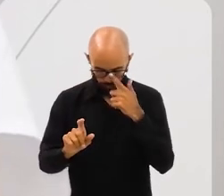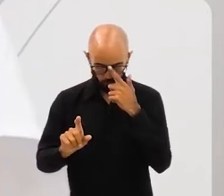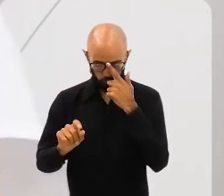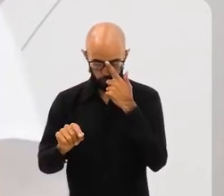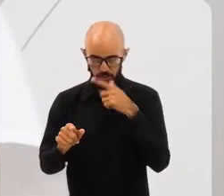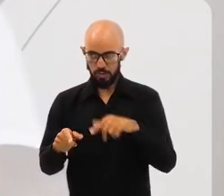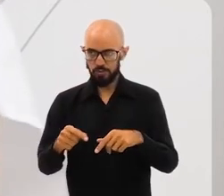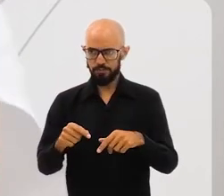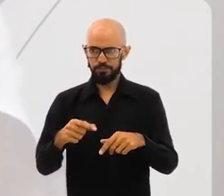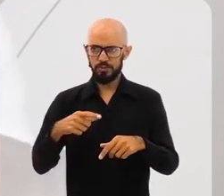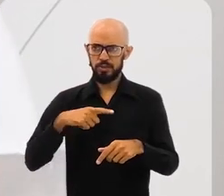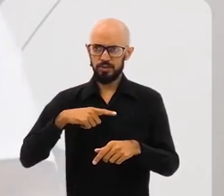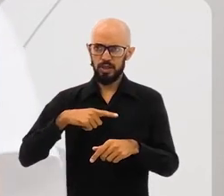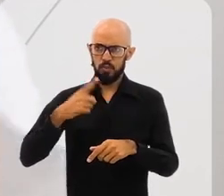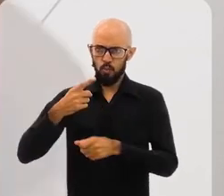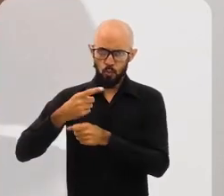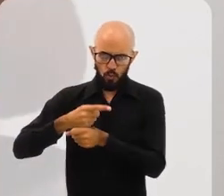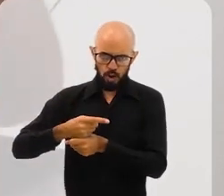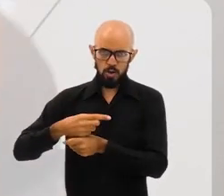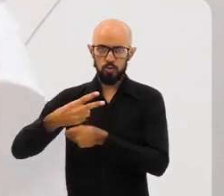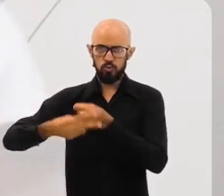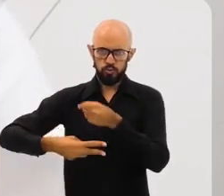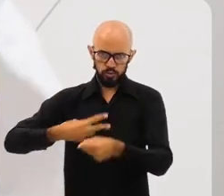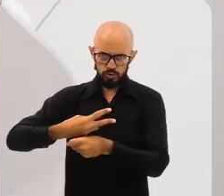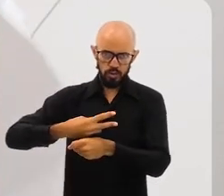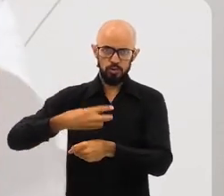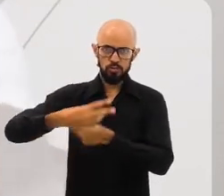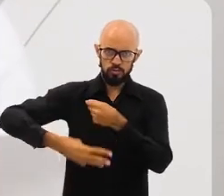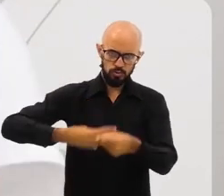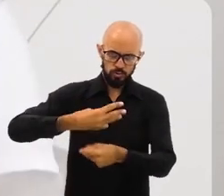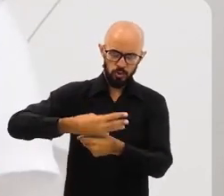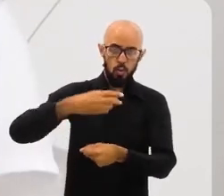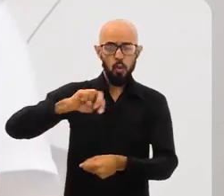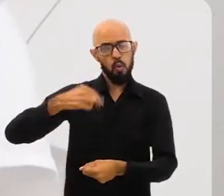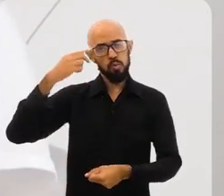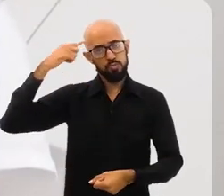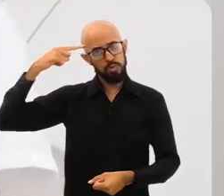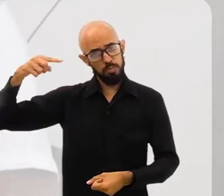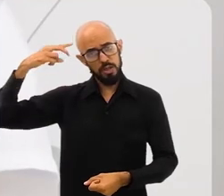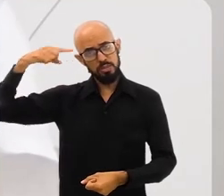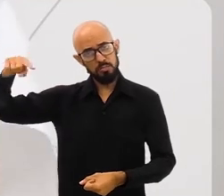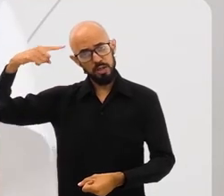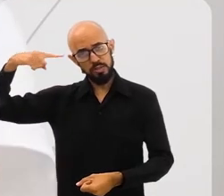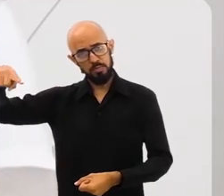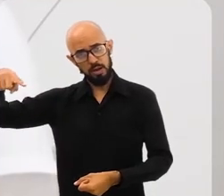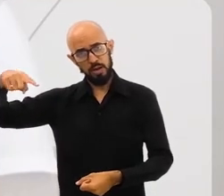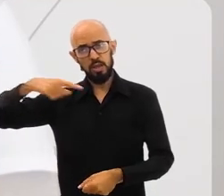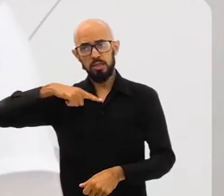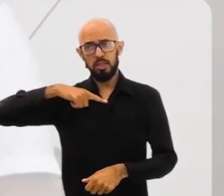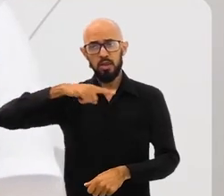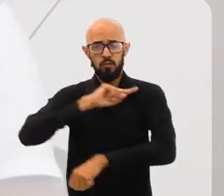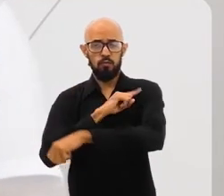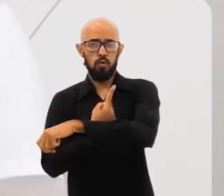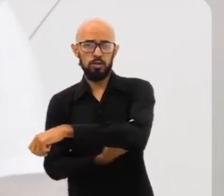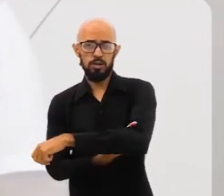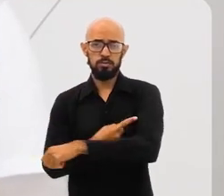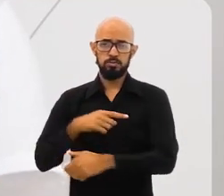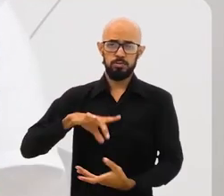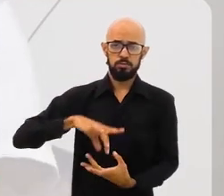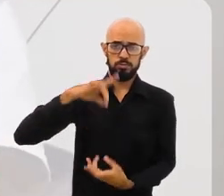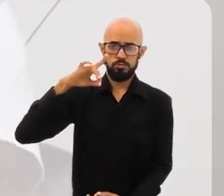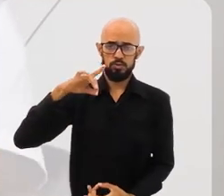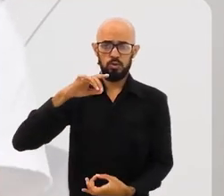assim como existe o ano após o outro um dia após o outro Uma semana após a outra existe também um fortalecimento espiritual